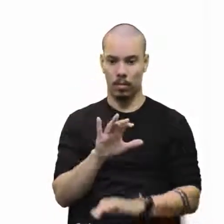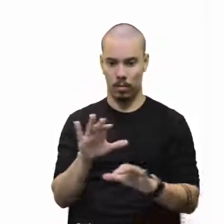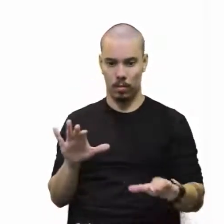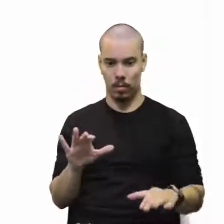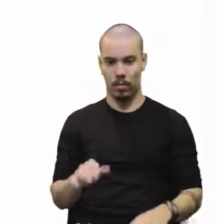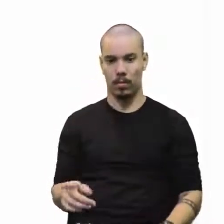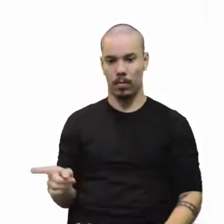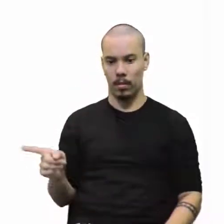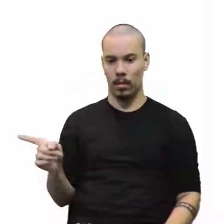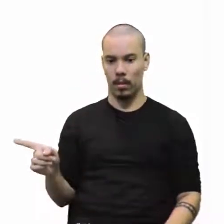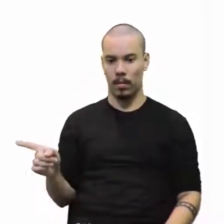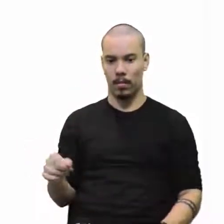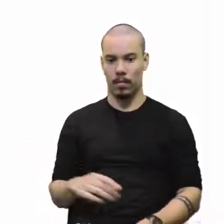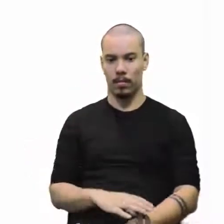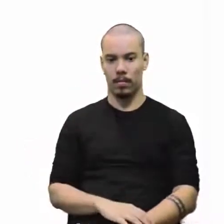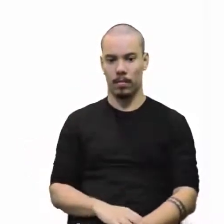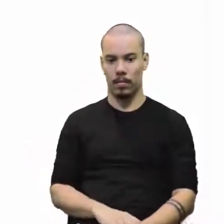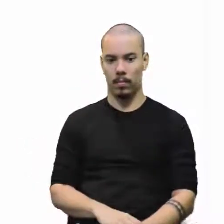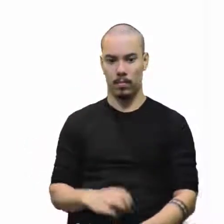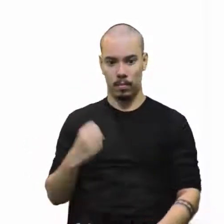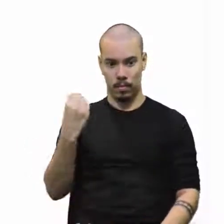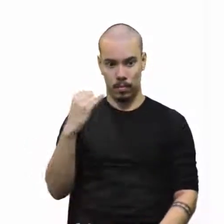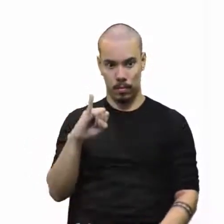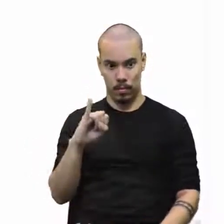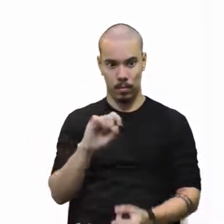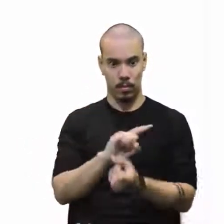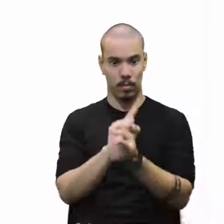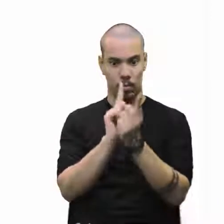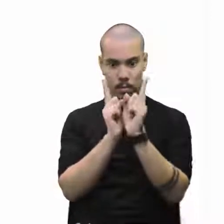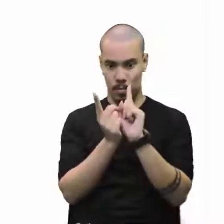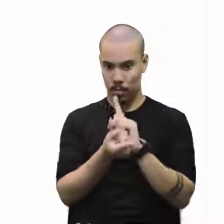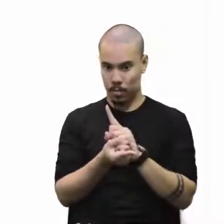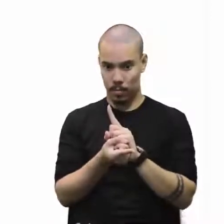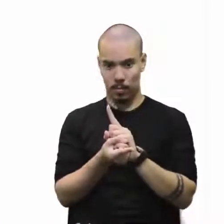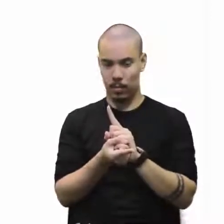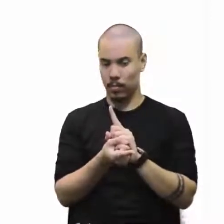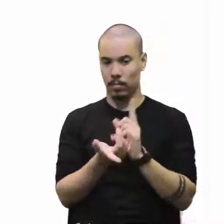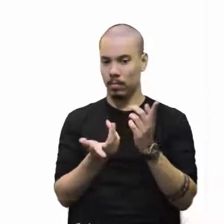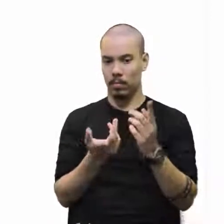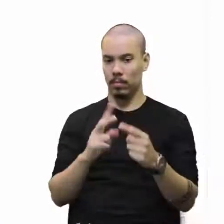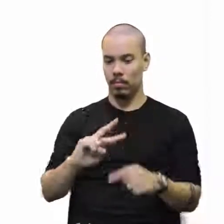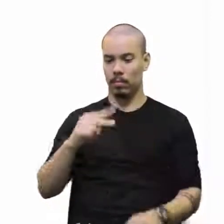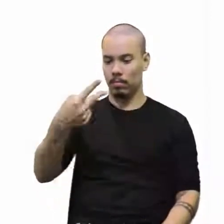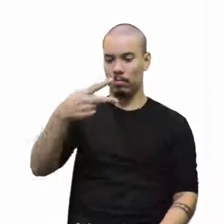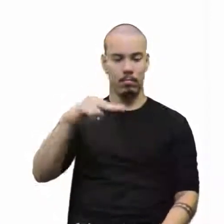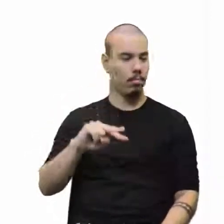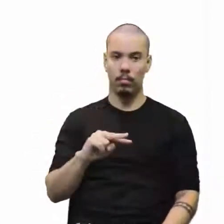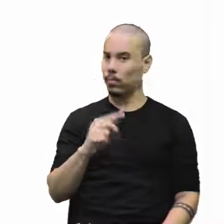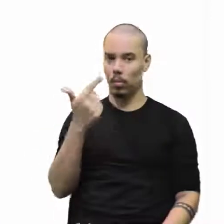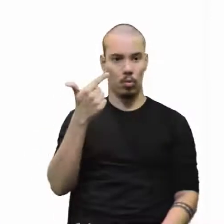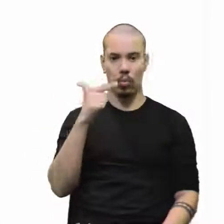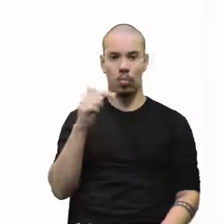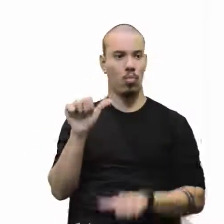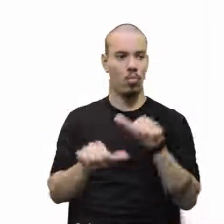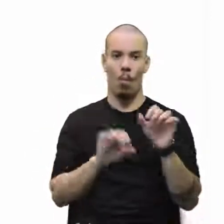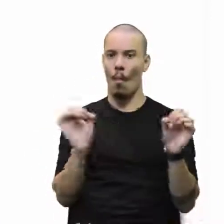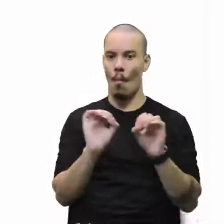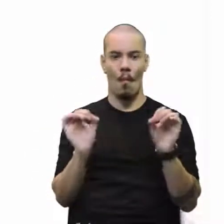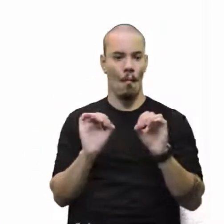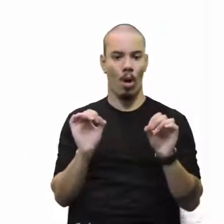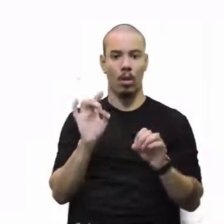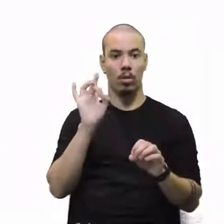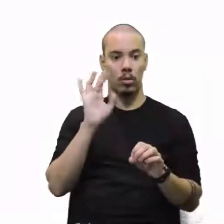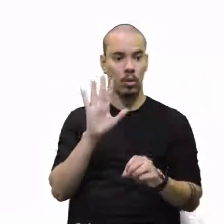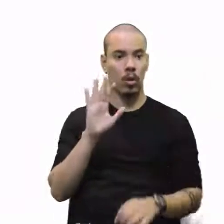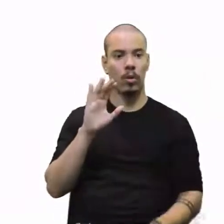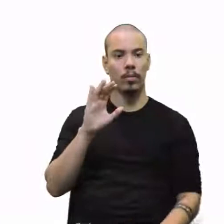desse? Se fosse o contrário, aqui fosse sul, aqui De norte, baixo para cima. estaria de baixo para cima. Aqui Com certeza o sentido da corrente ia mudar, como